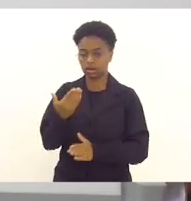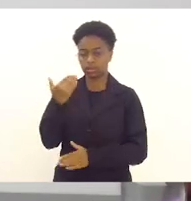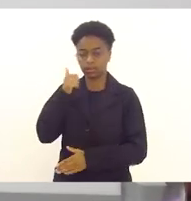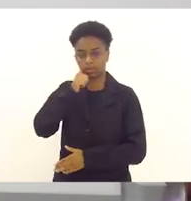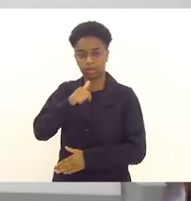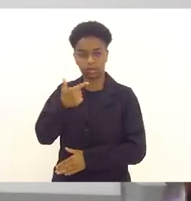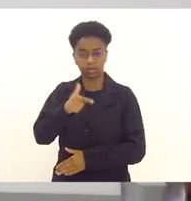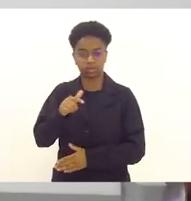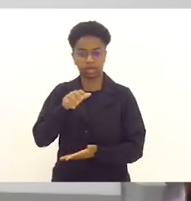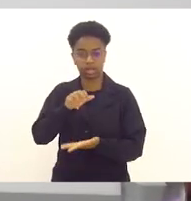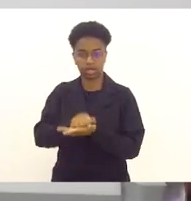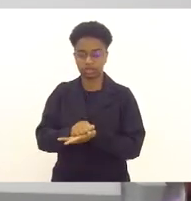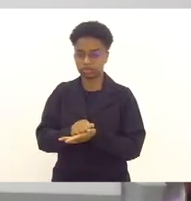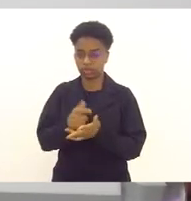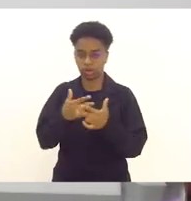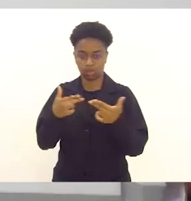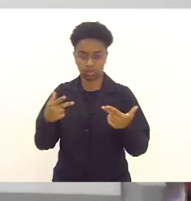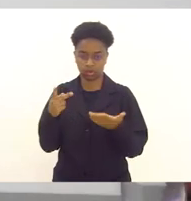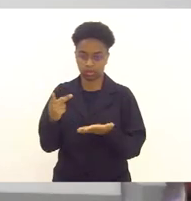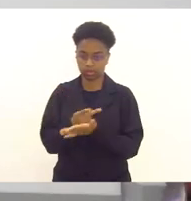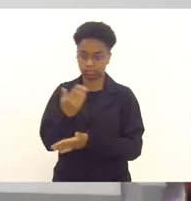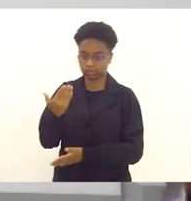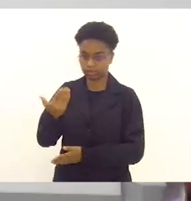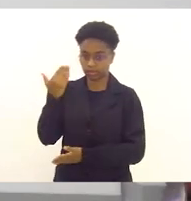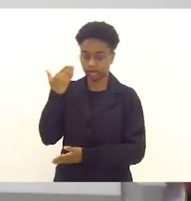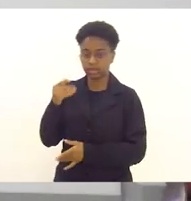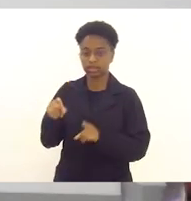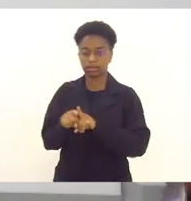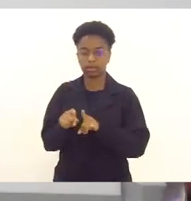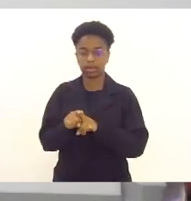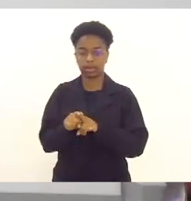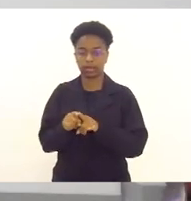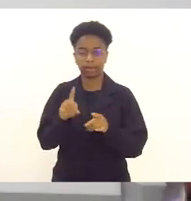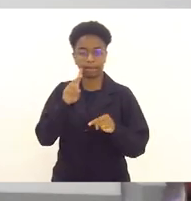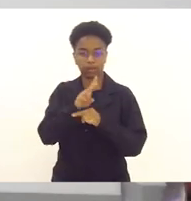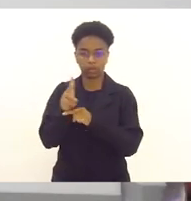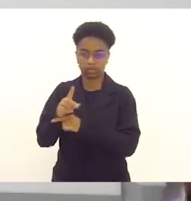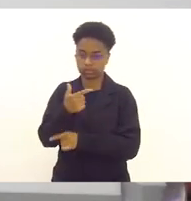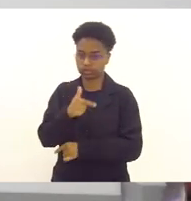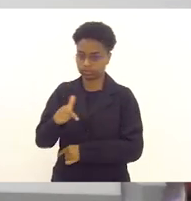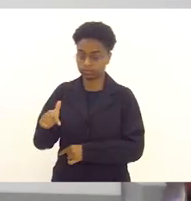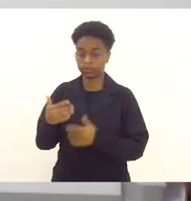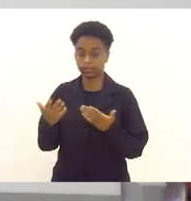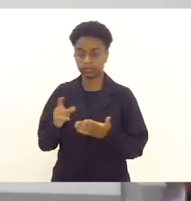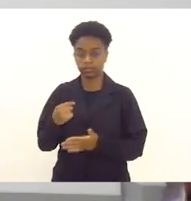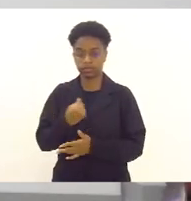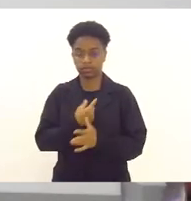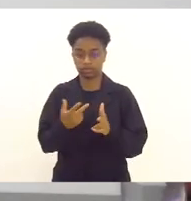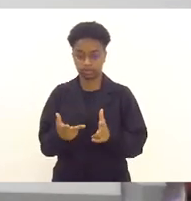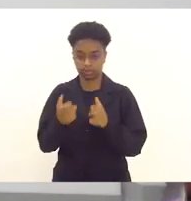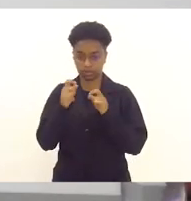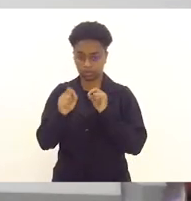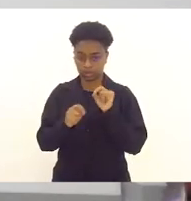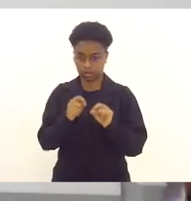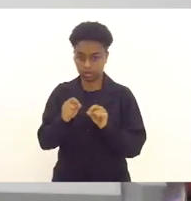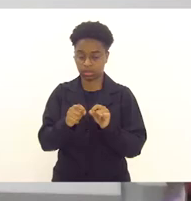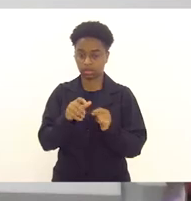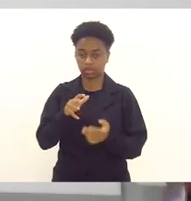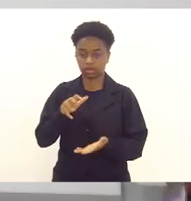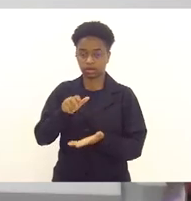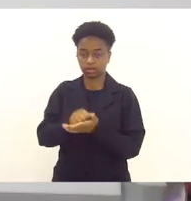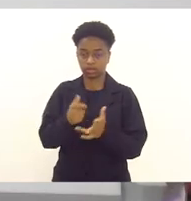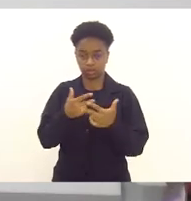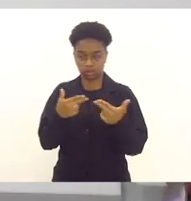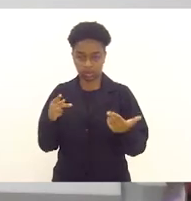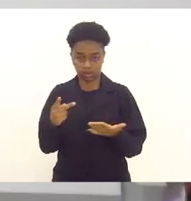registro de ocorrência anterior nem medida protetiva então a gente verifica aqui o registro de ocorrência